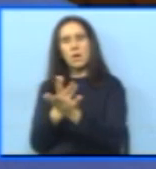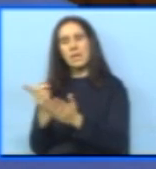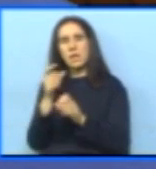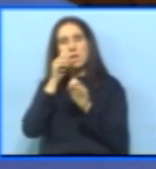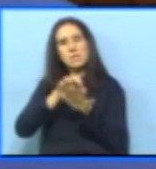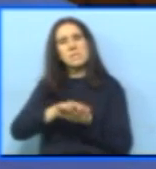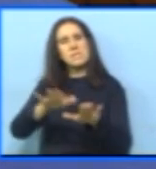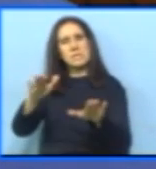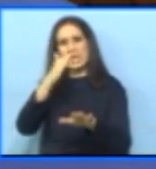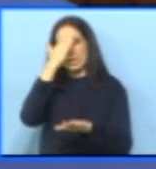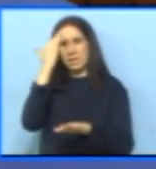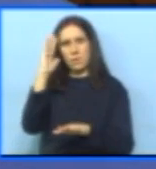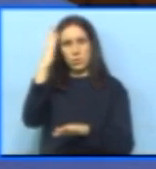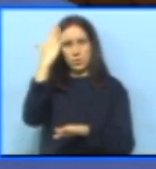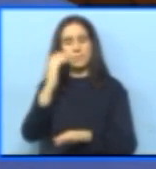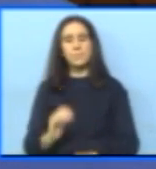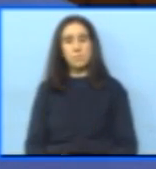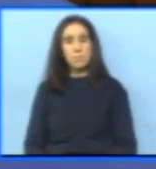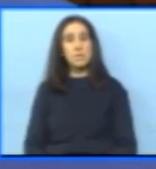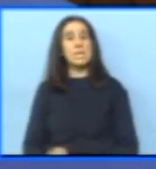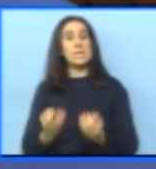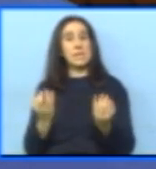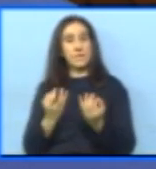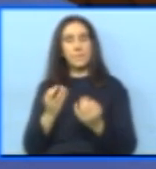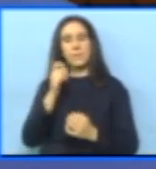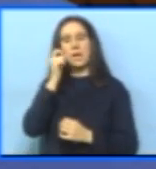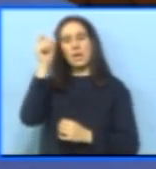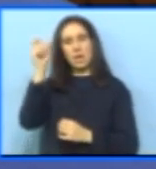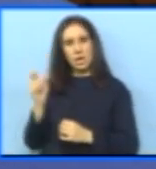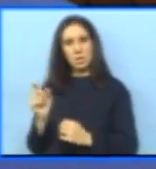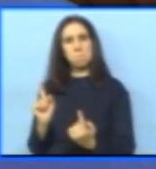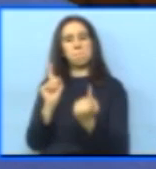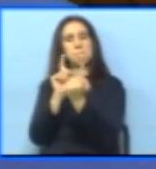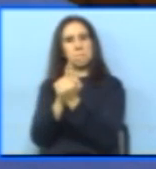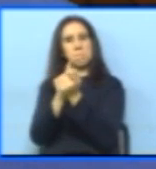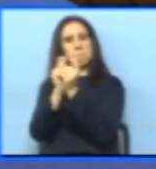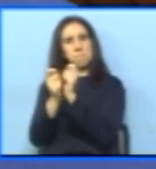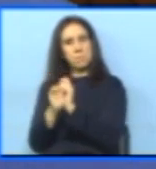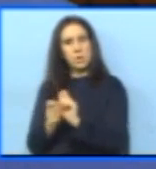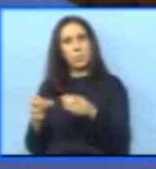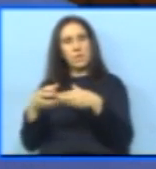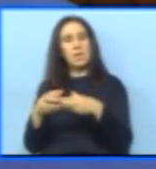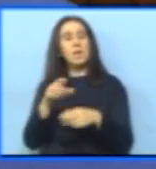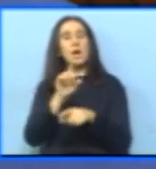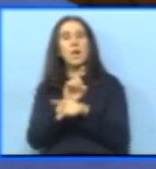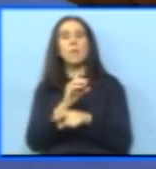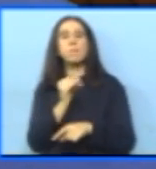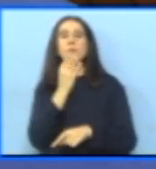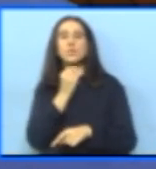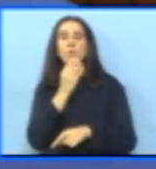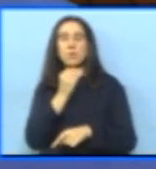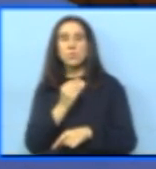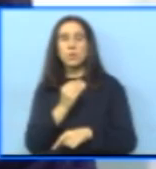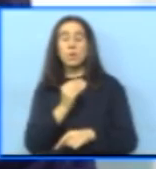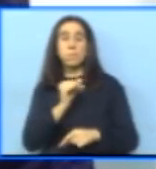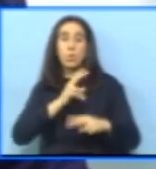mensagem. E também recebe e acolhe e convertem-se à comunidade alguns judeus que tinham sido expulsos de Roma e de